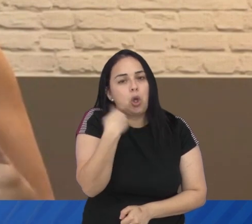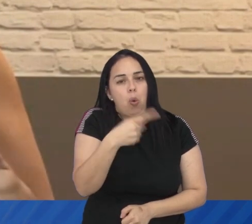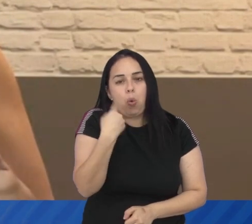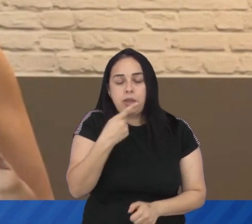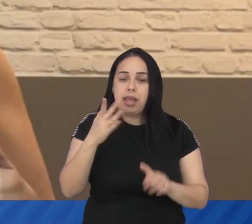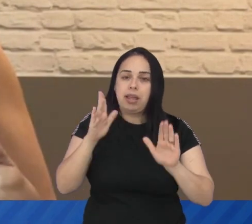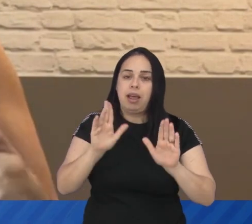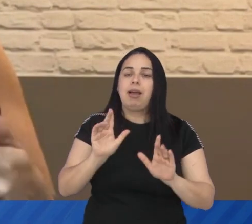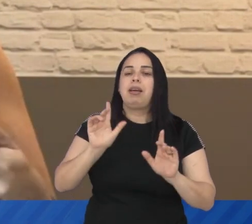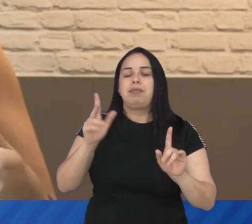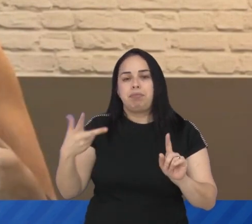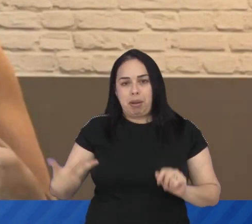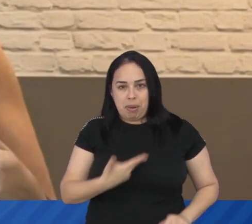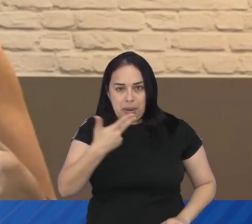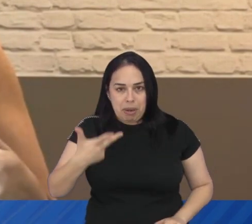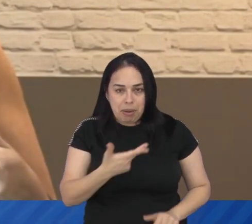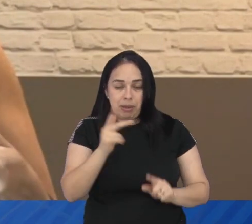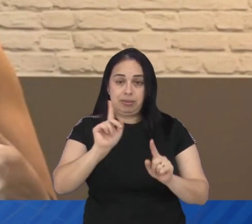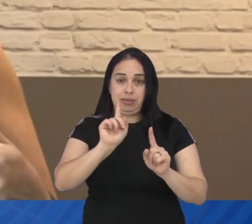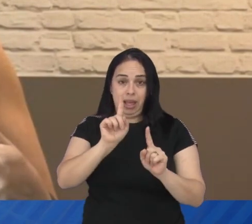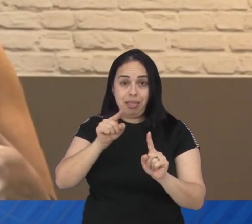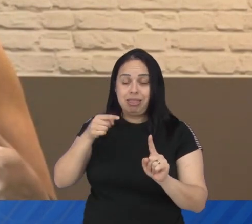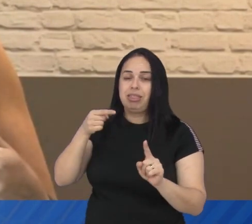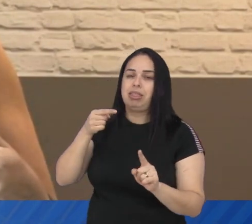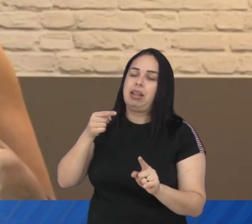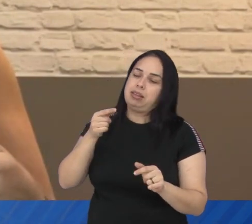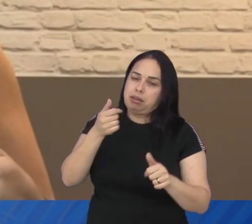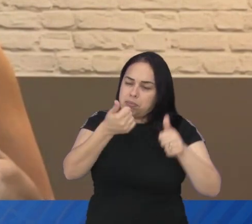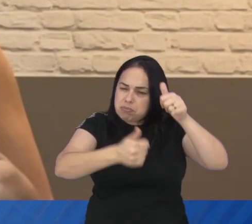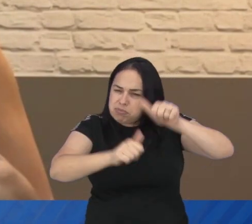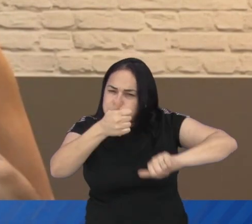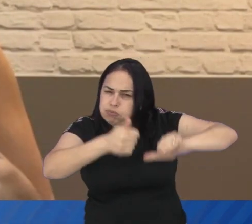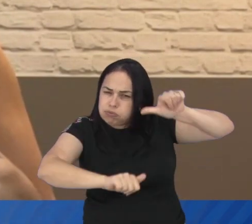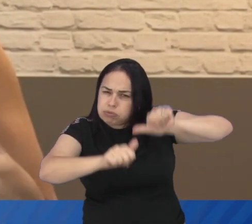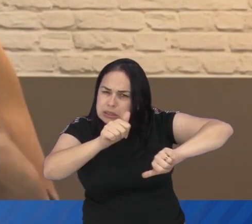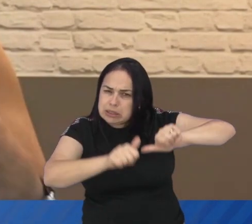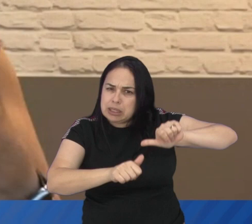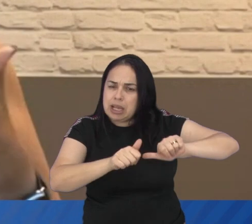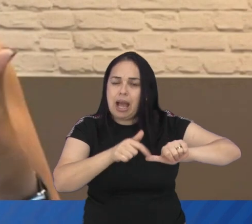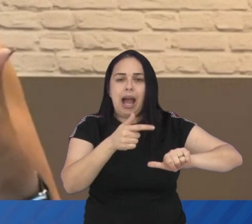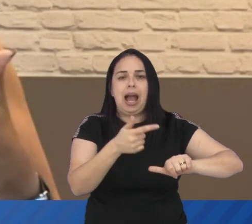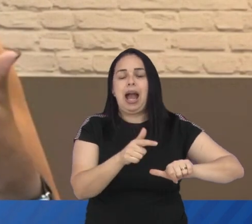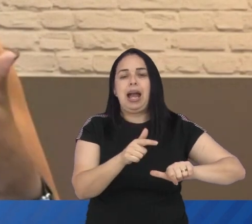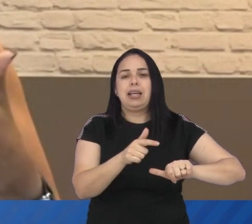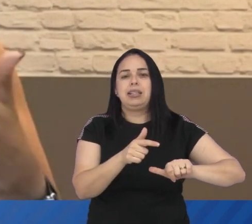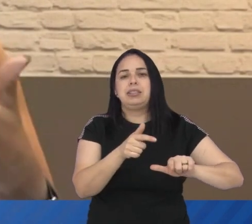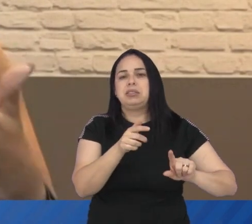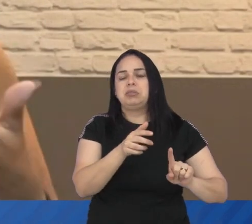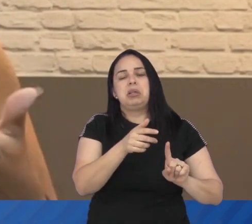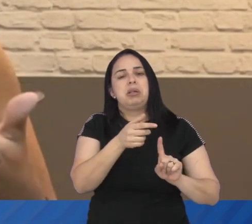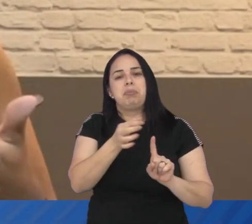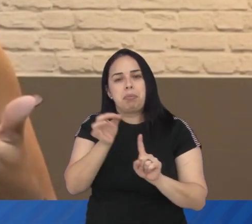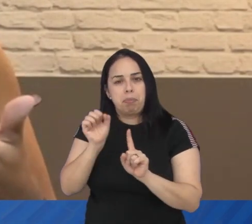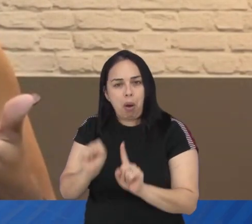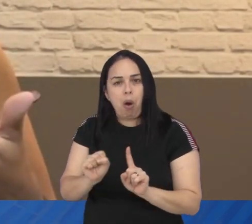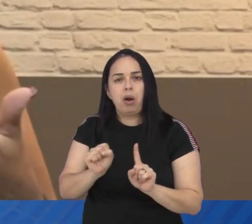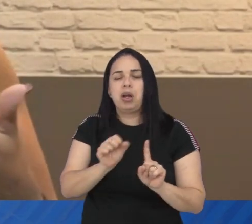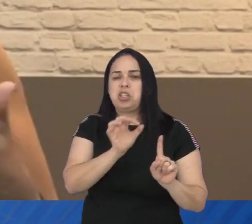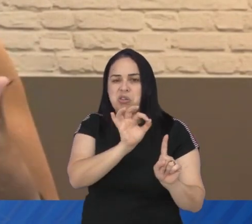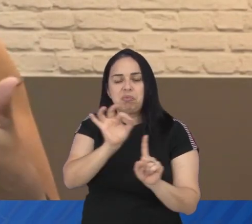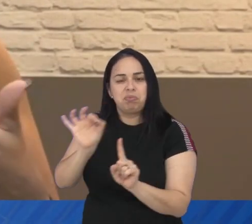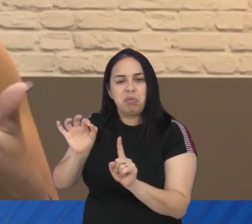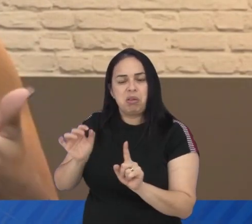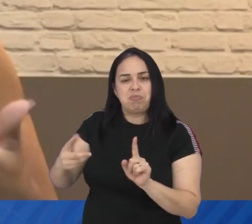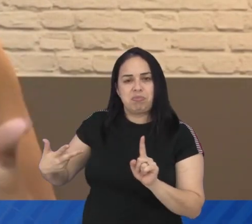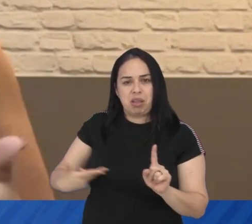com o medicamento. Depois que se passa por uma avaliação cirúrgica, e essa pessoa não tem